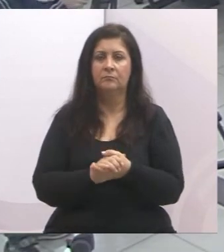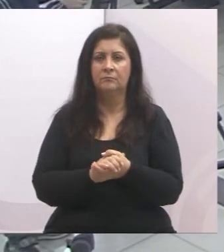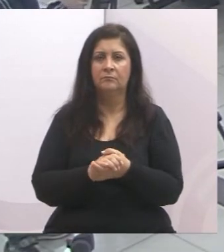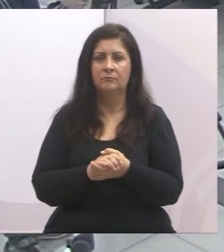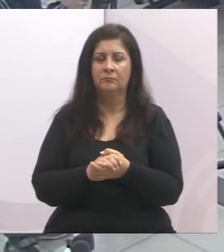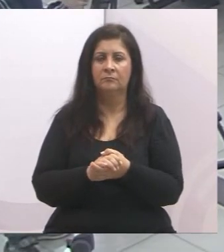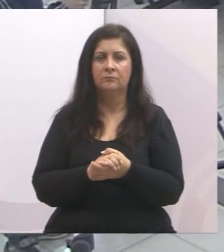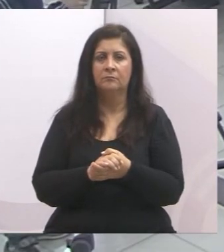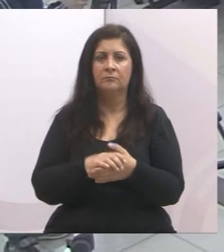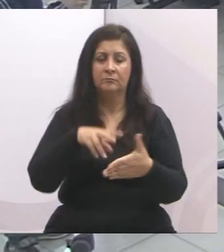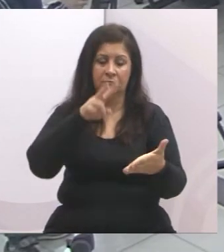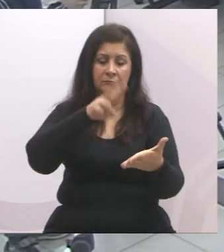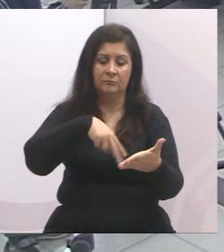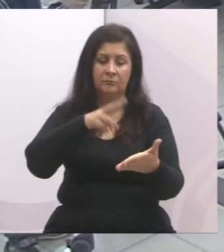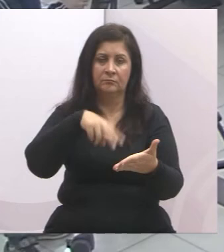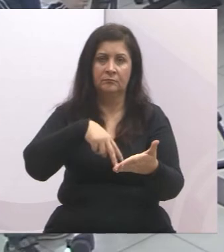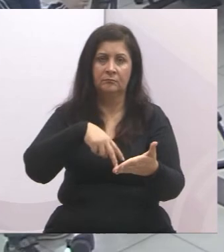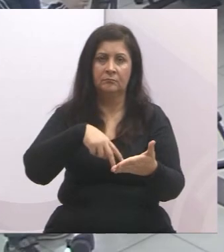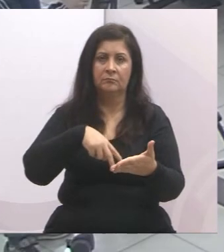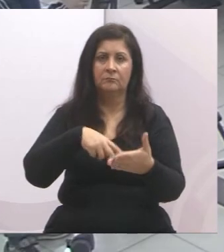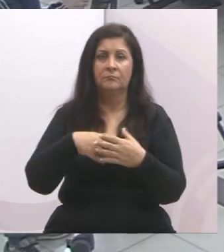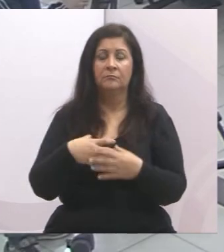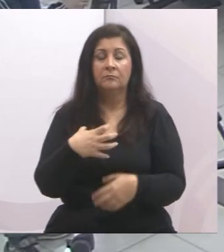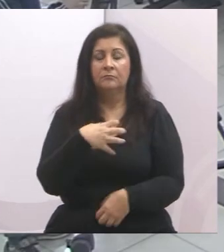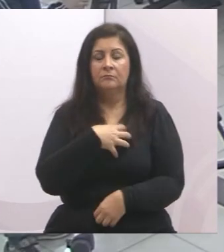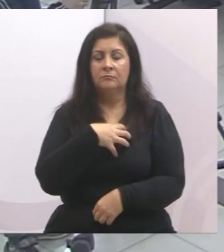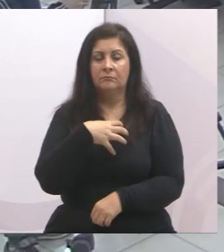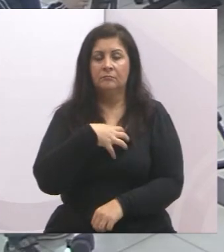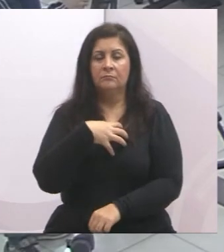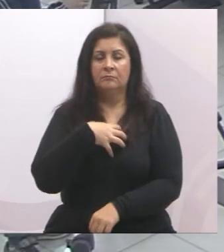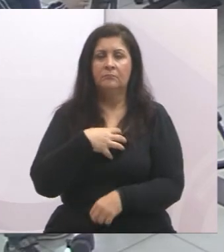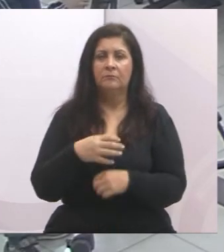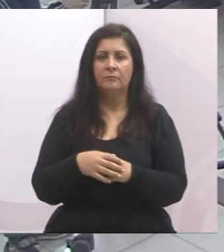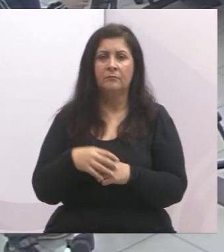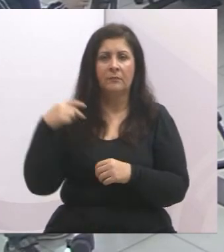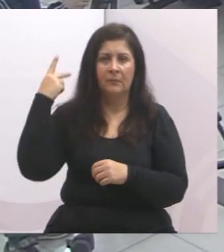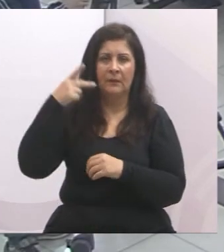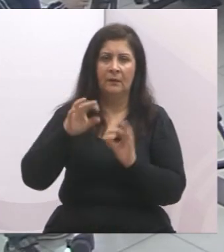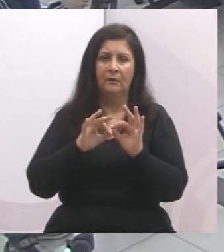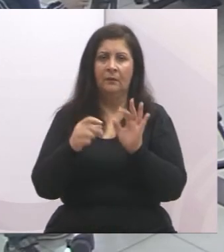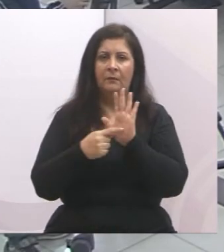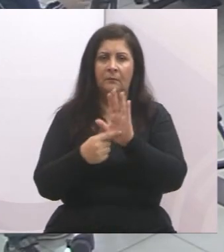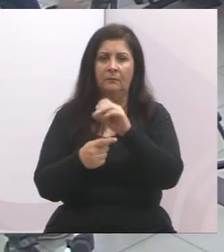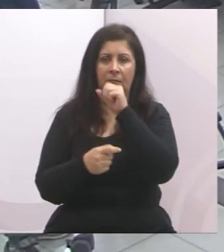Esporte, que faça a leitura dos votos de pesar apresentados pelos senhores vereadores.